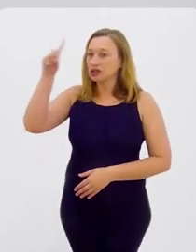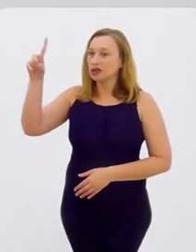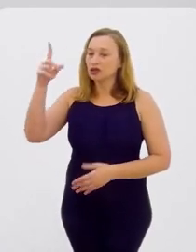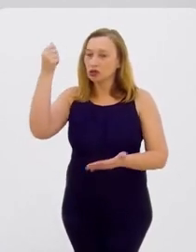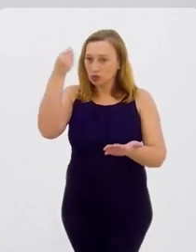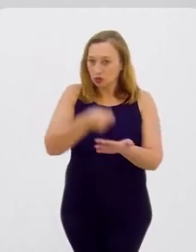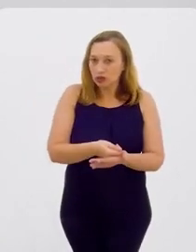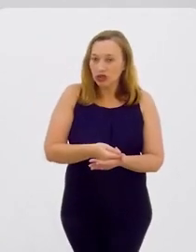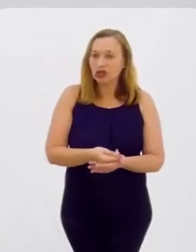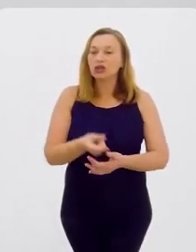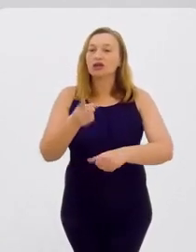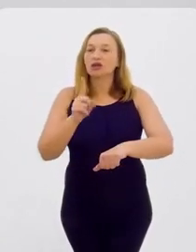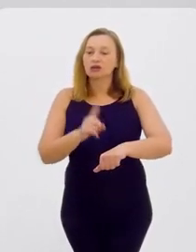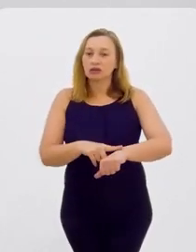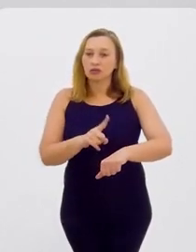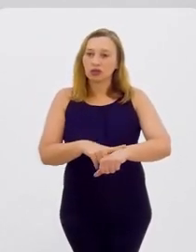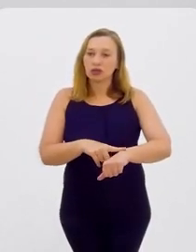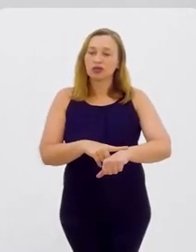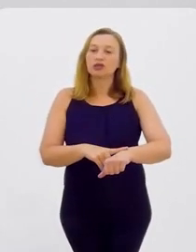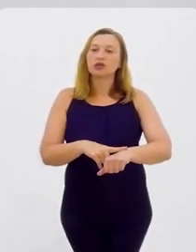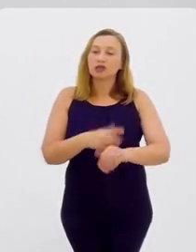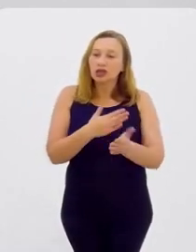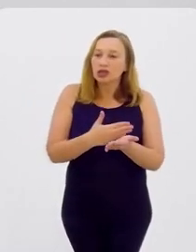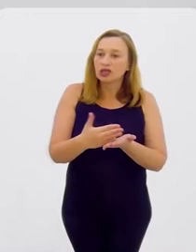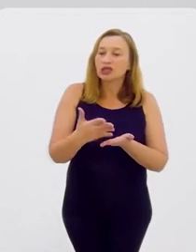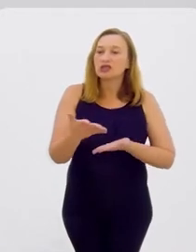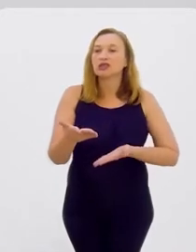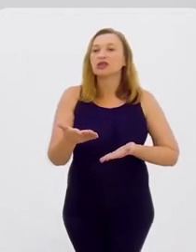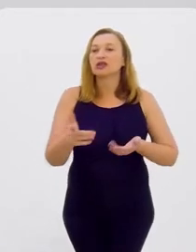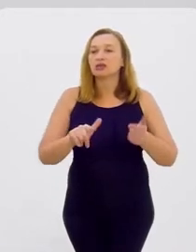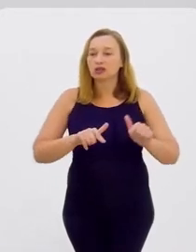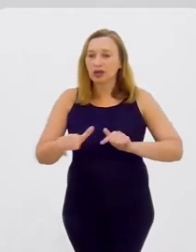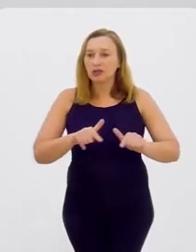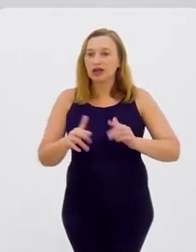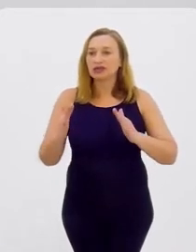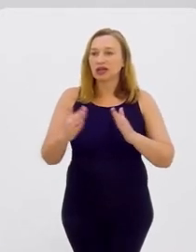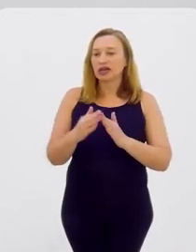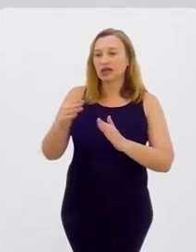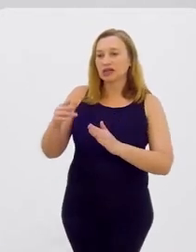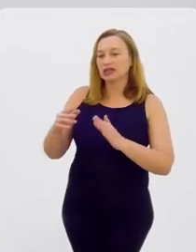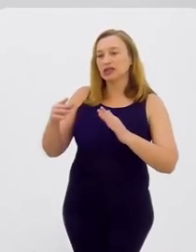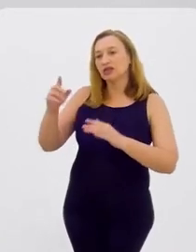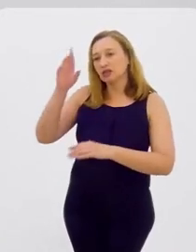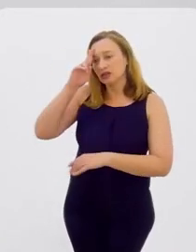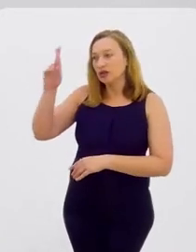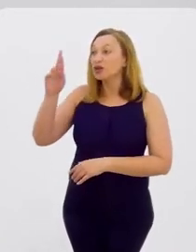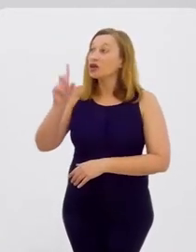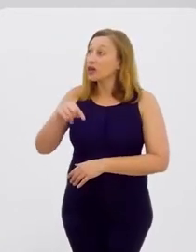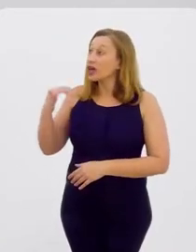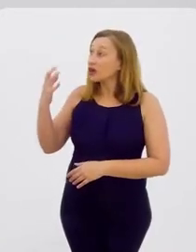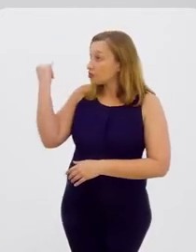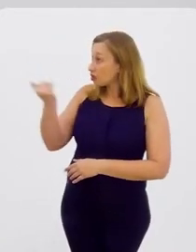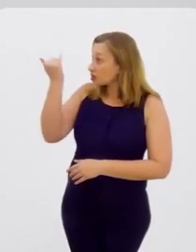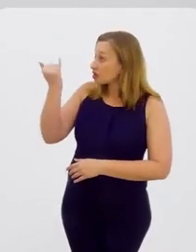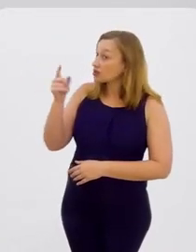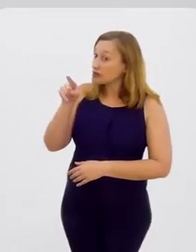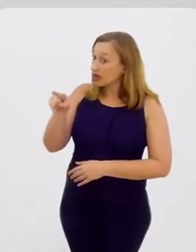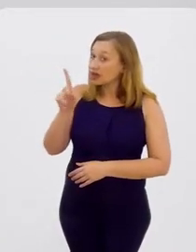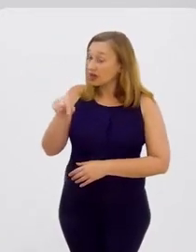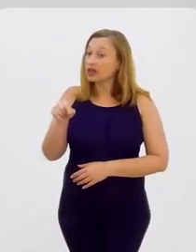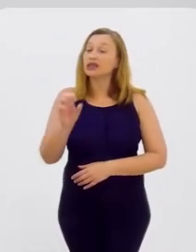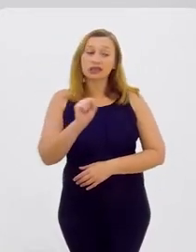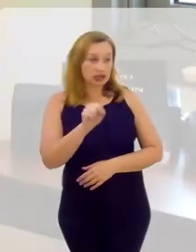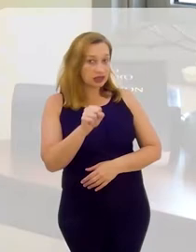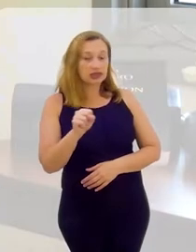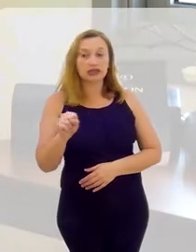promessa a Deus de cumprir, então a partir daí A partir ele daí. começa o seu sacerdócio. Exatamente. Que deve ser de uma grande importância para ele,